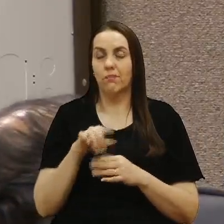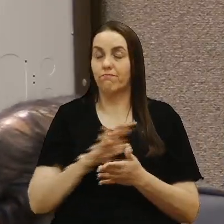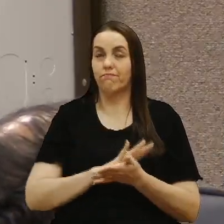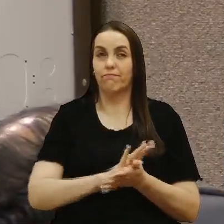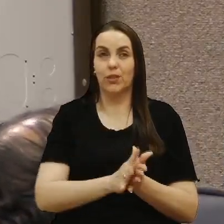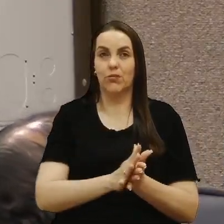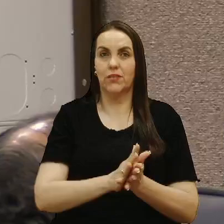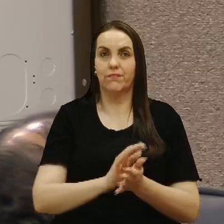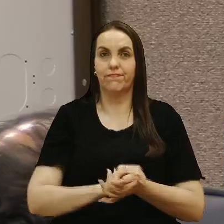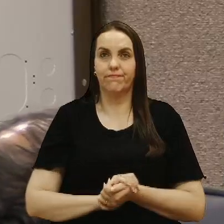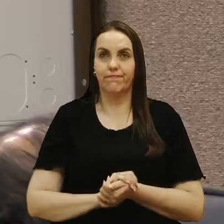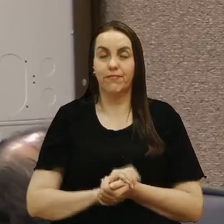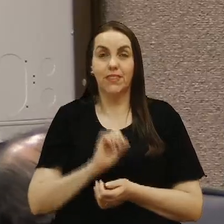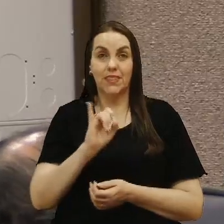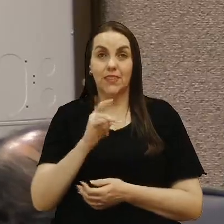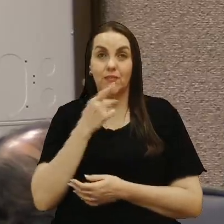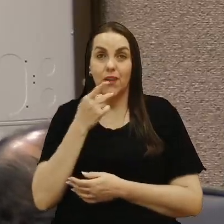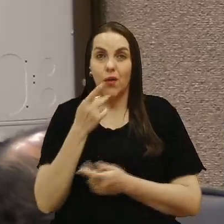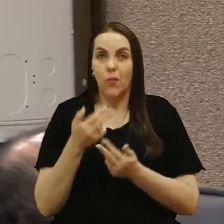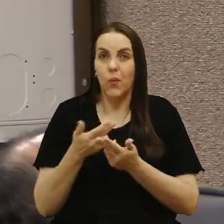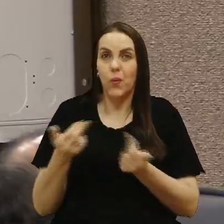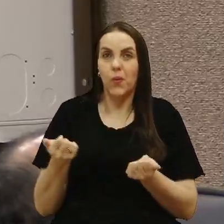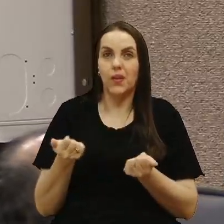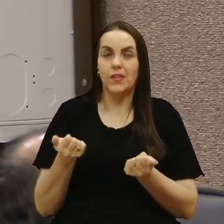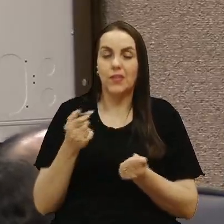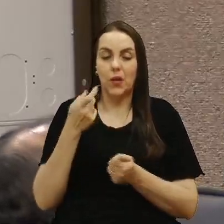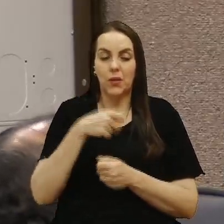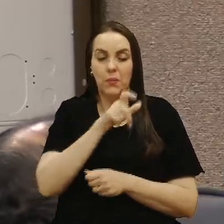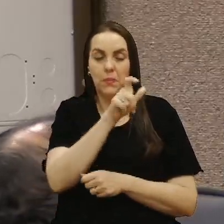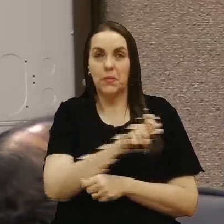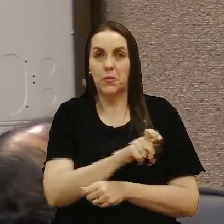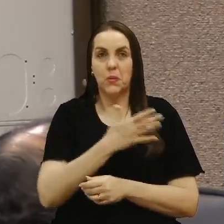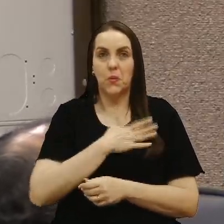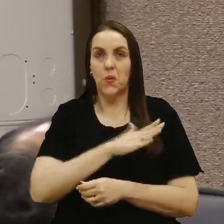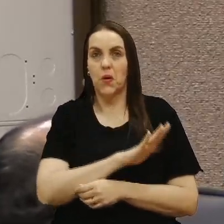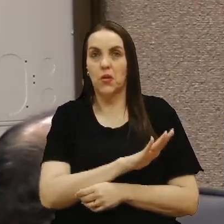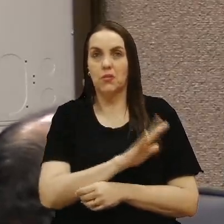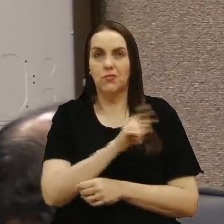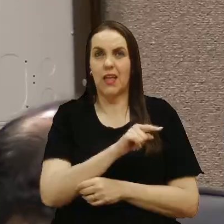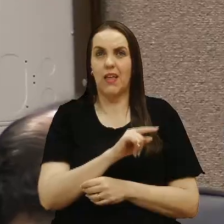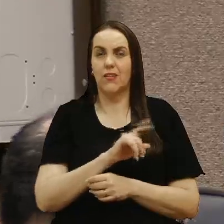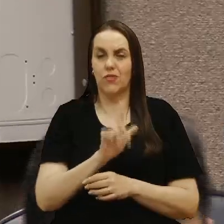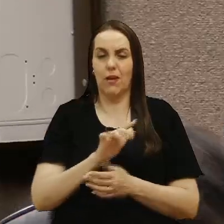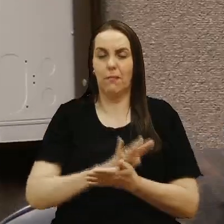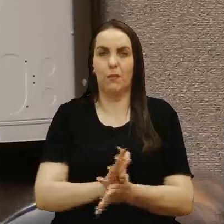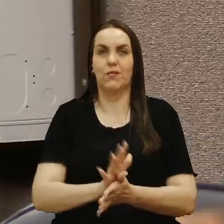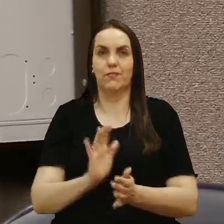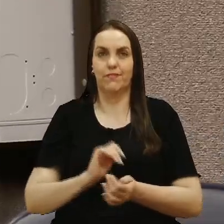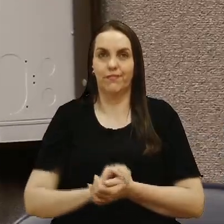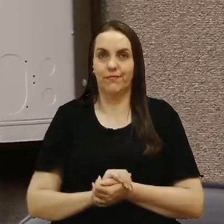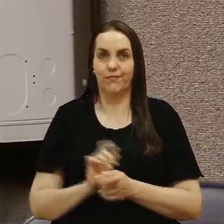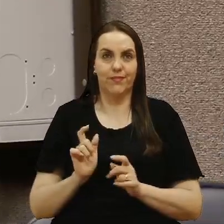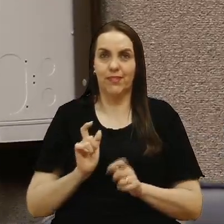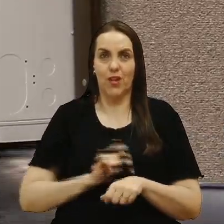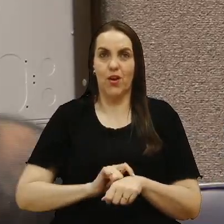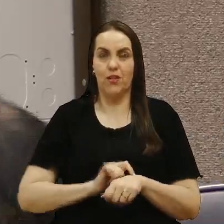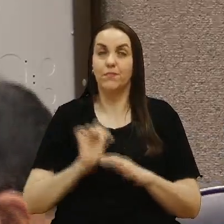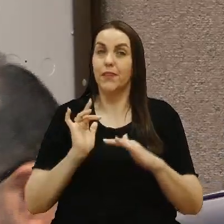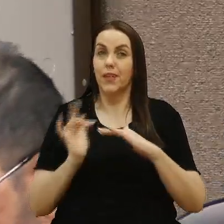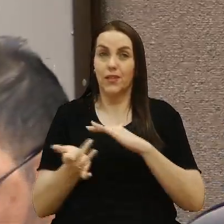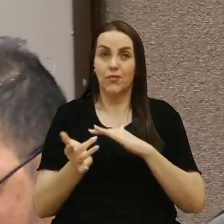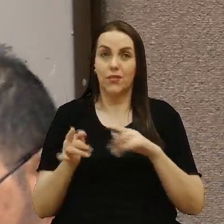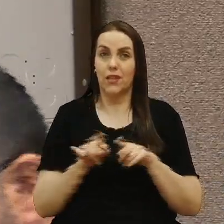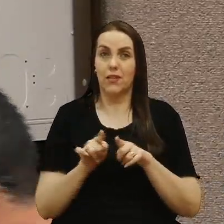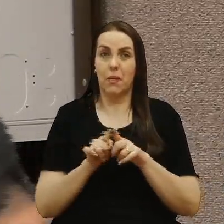preconceito. Se você falar alguma coisa que a outra pessoa não goste, tu já é discriminado. E muito pelas redes sociais.